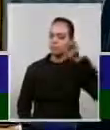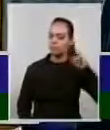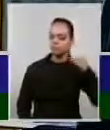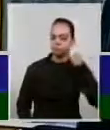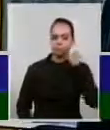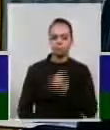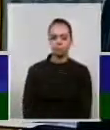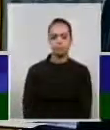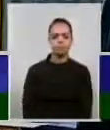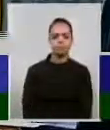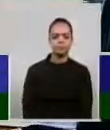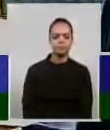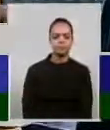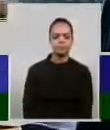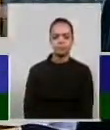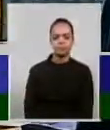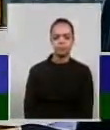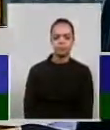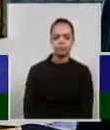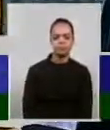vereador.